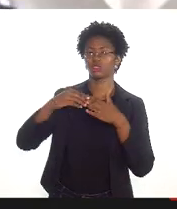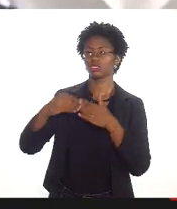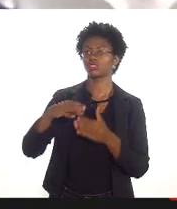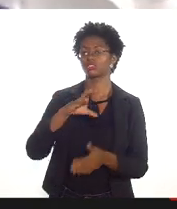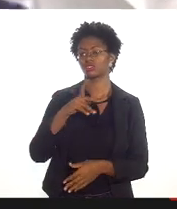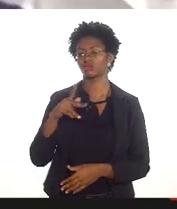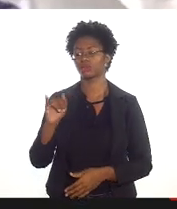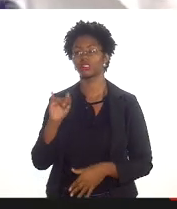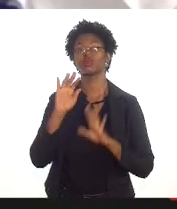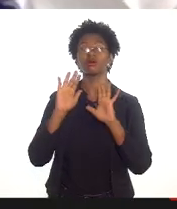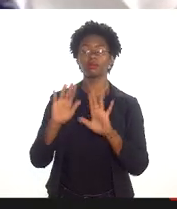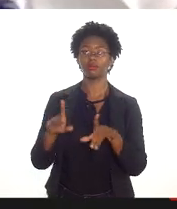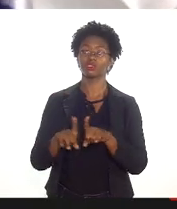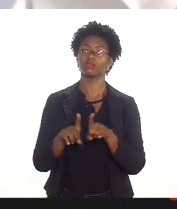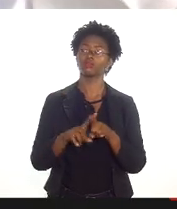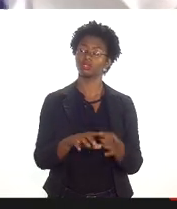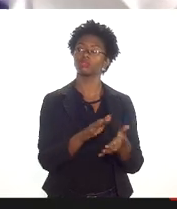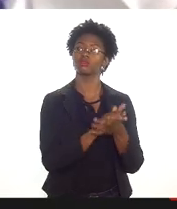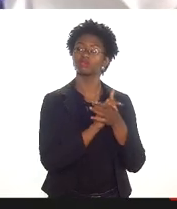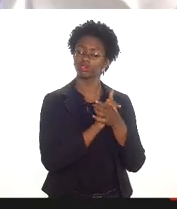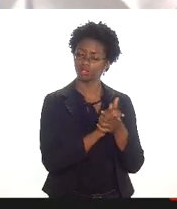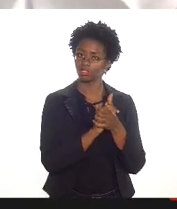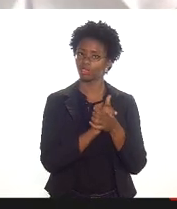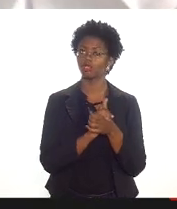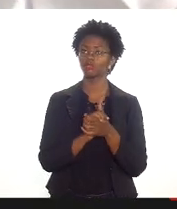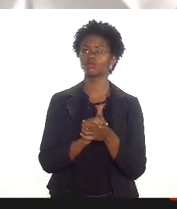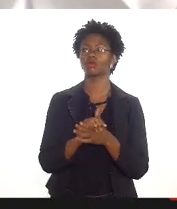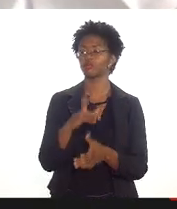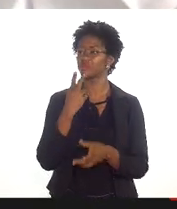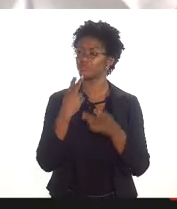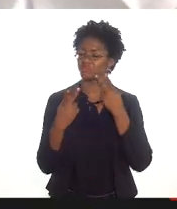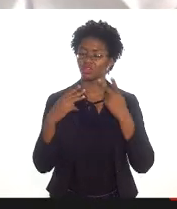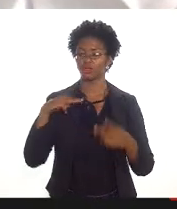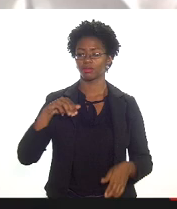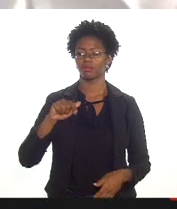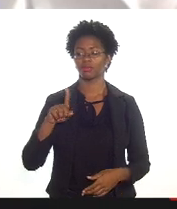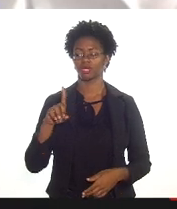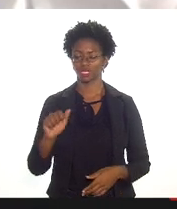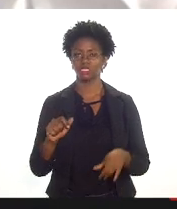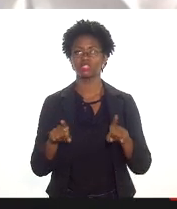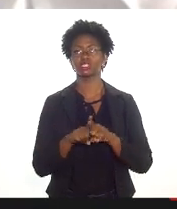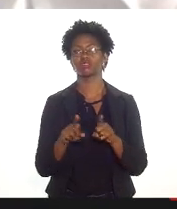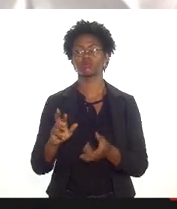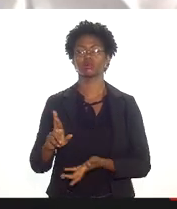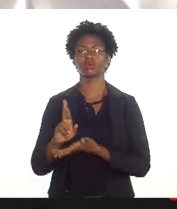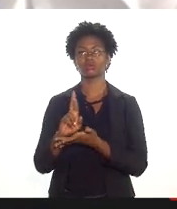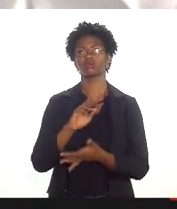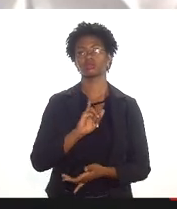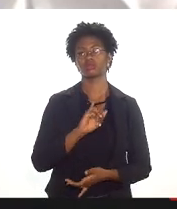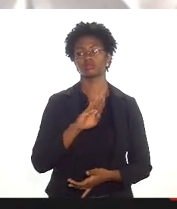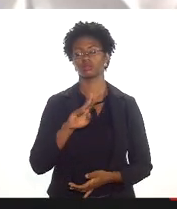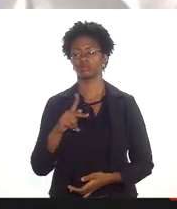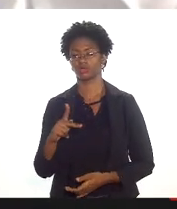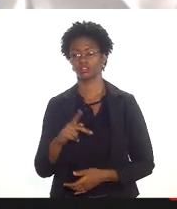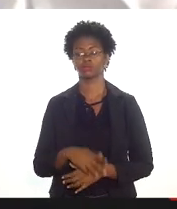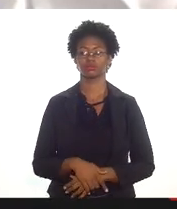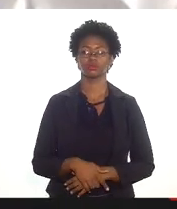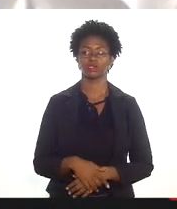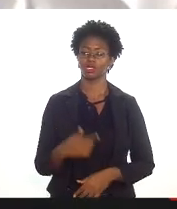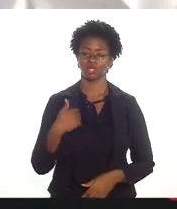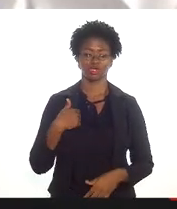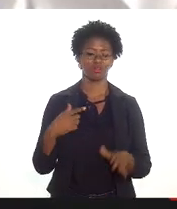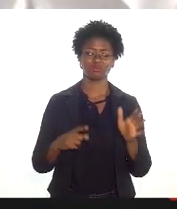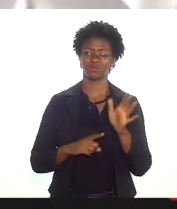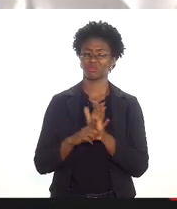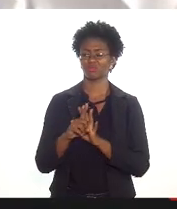CPI, mas também saudar as falas da doutora Magda e da representação do IBP. E eu não vou fazer